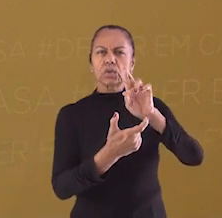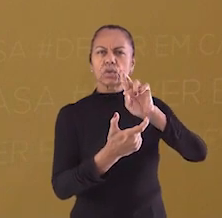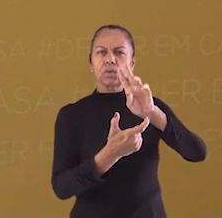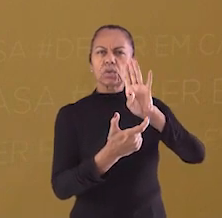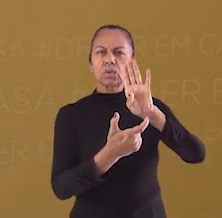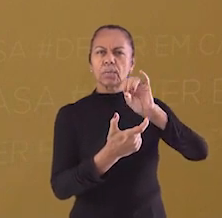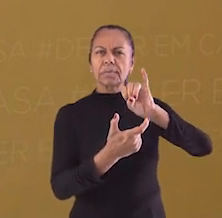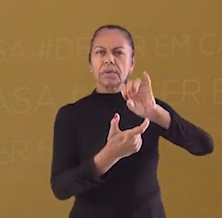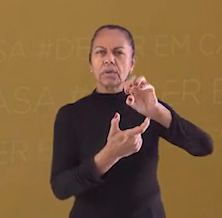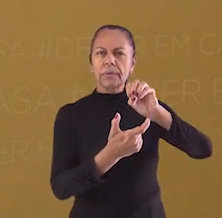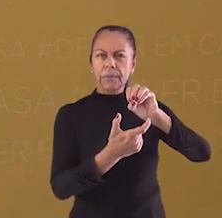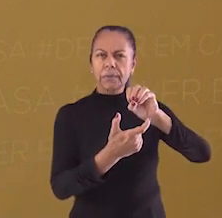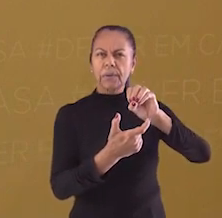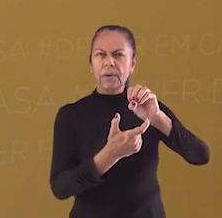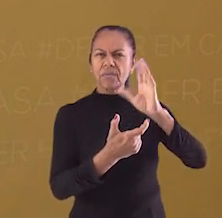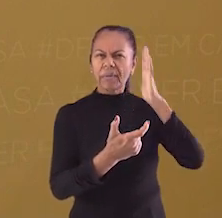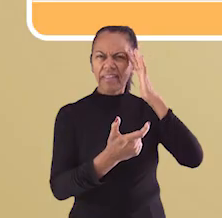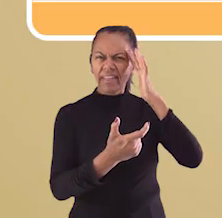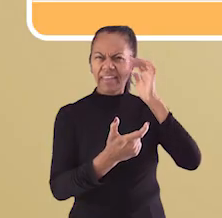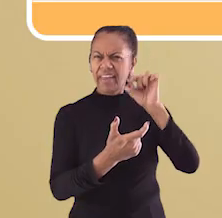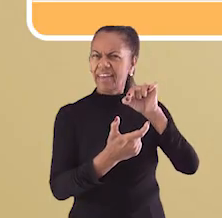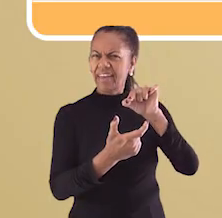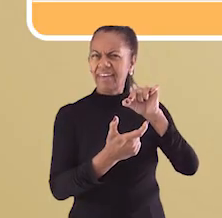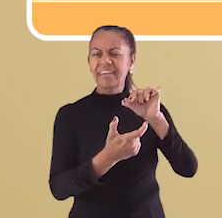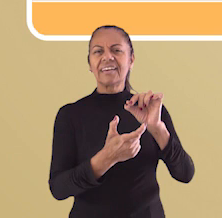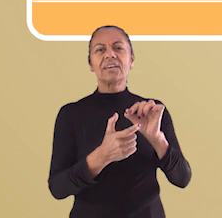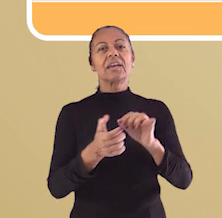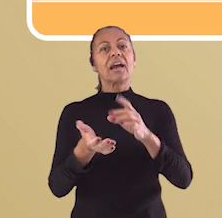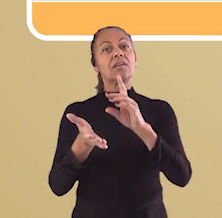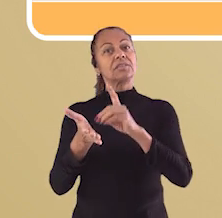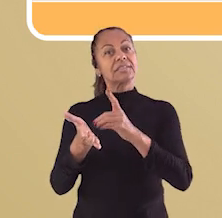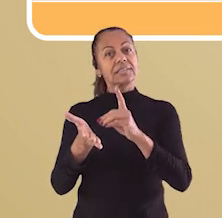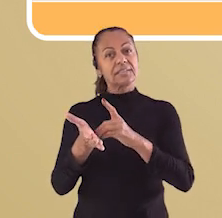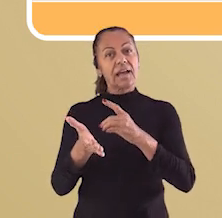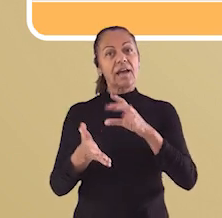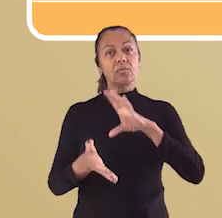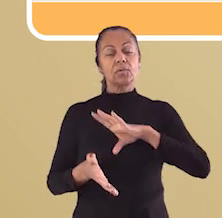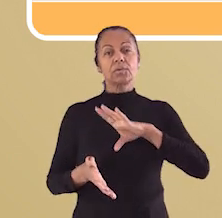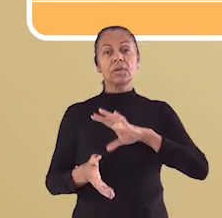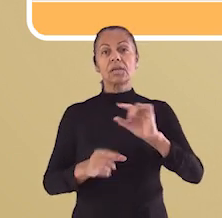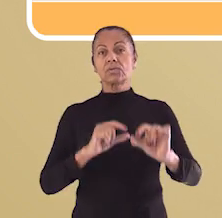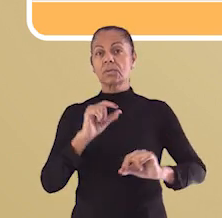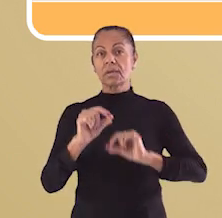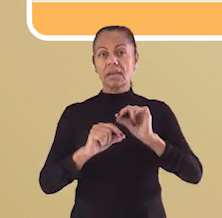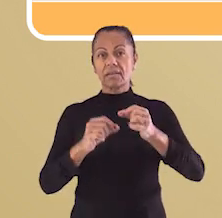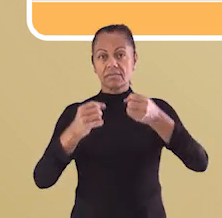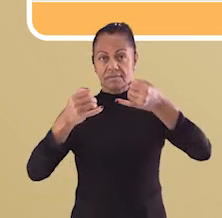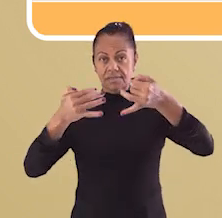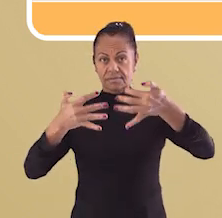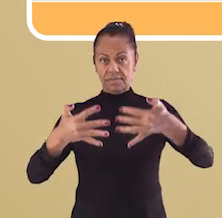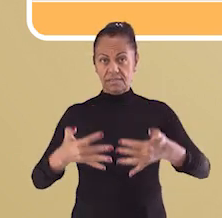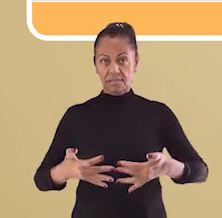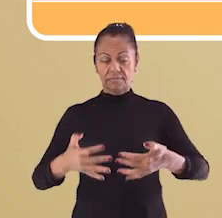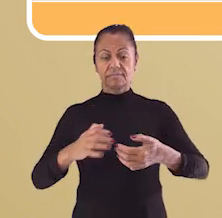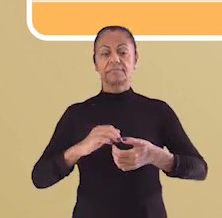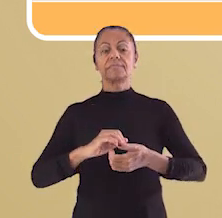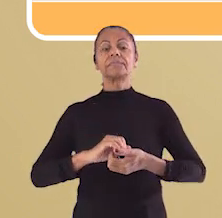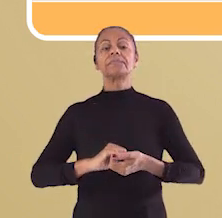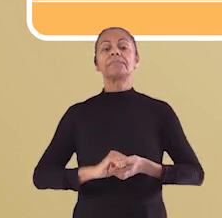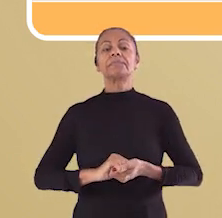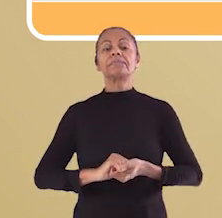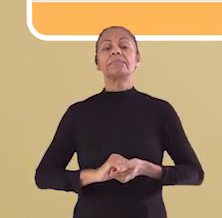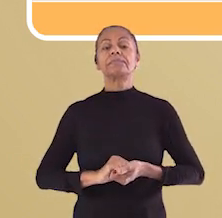Não sabe? Vamos entender então? Bem, o dicionário online de português traz algumas definições de